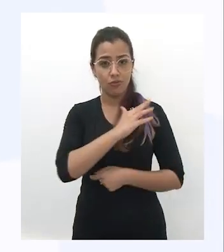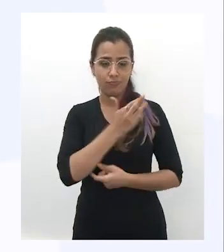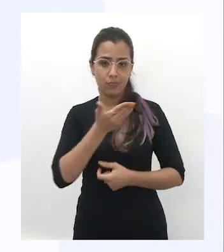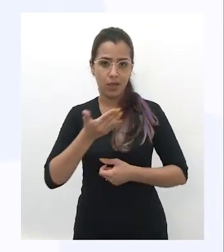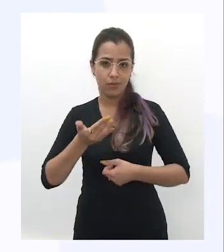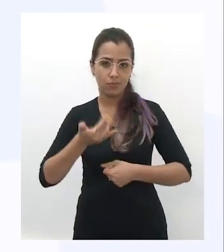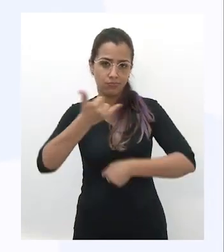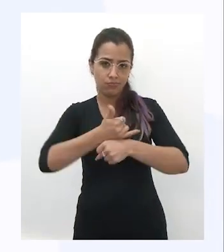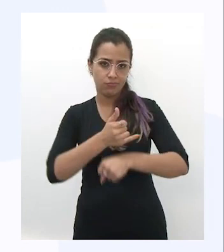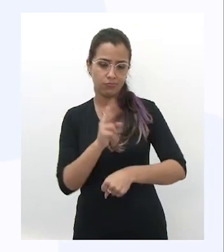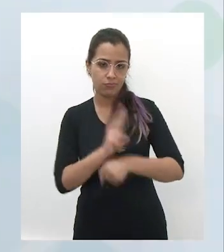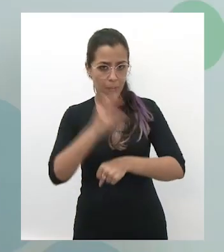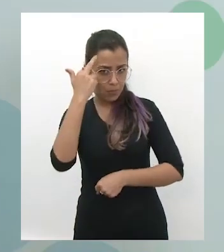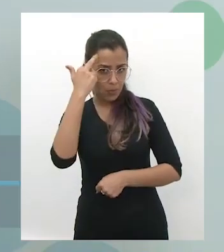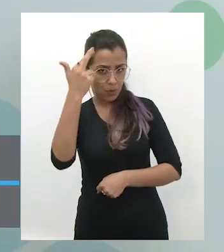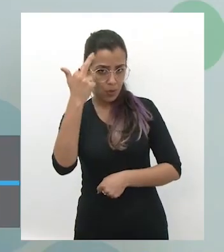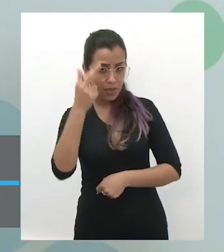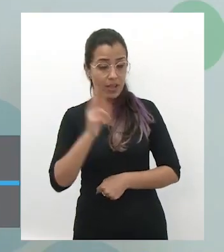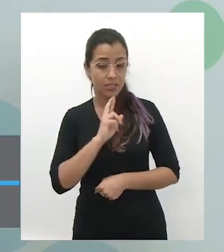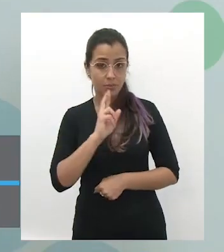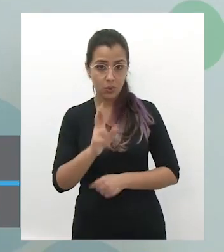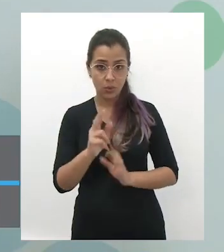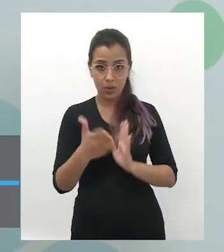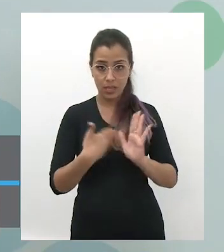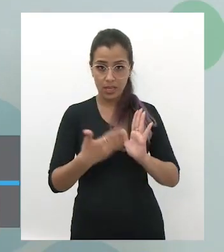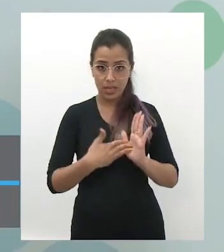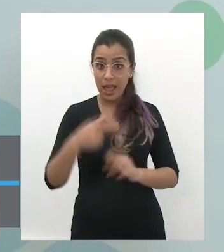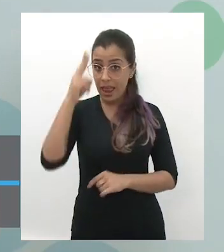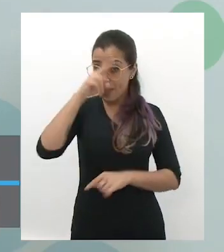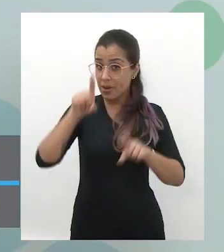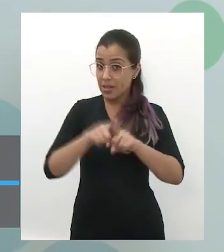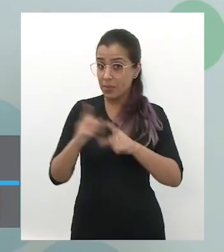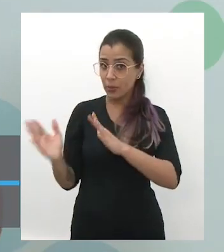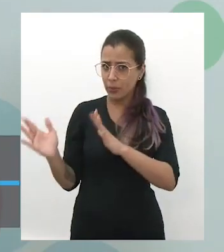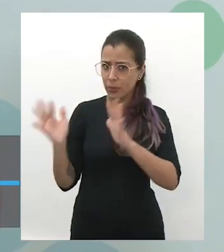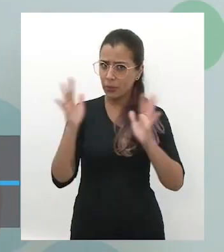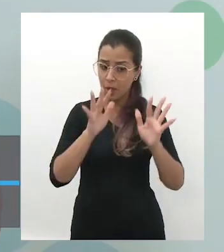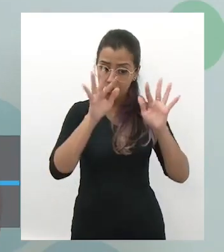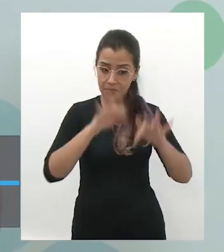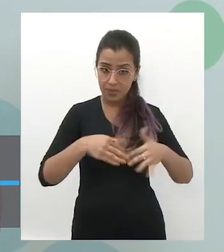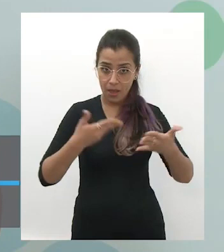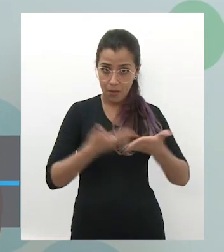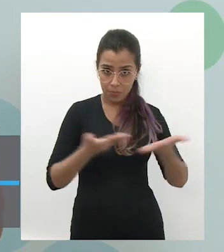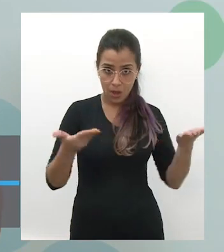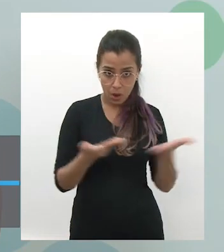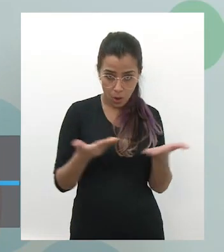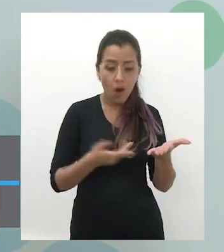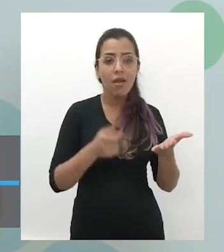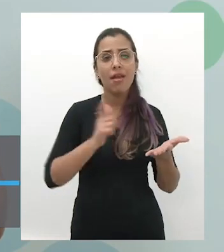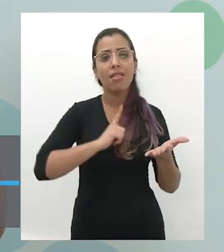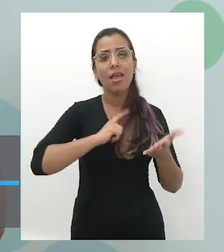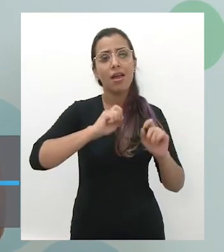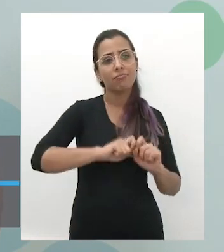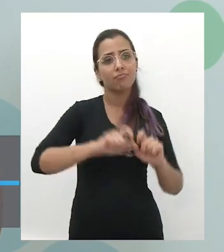caderno e lembrando que vocês podem também avaliar a nossa aula, agora ao finalzinho já avaliem a nossa aula. É um prazer